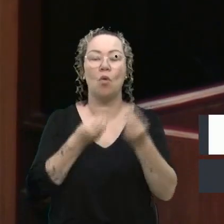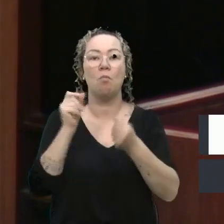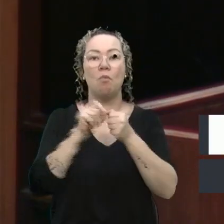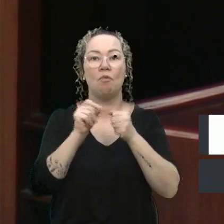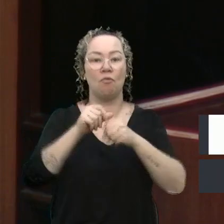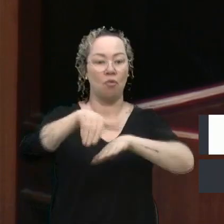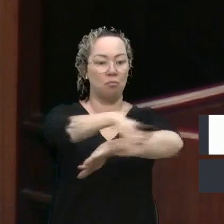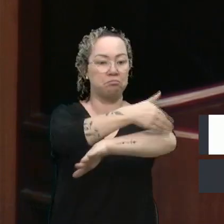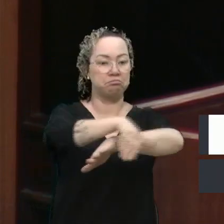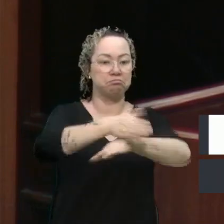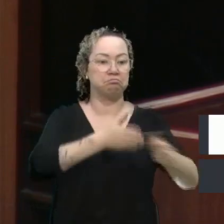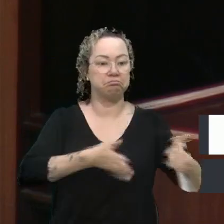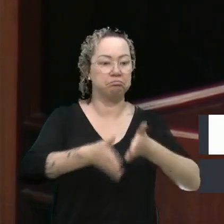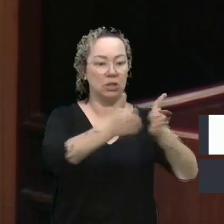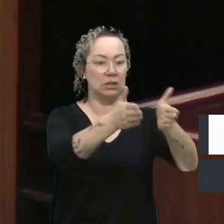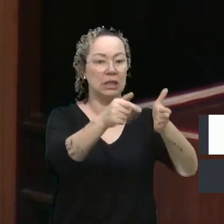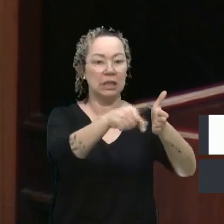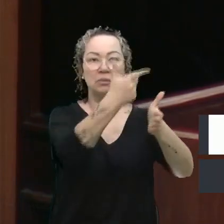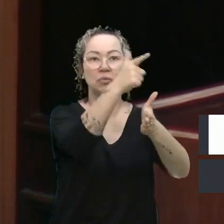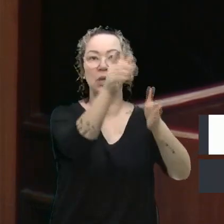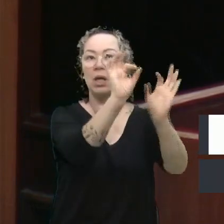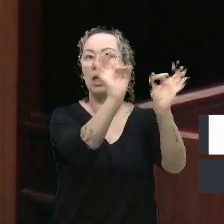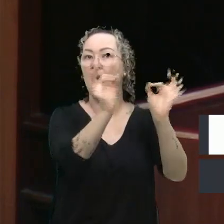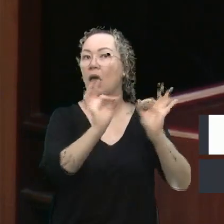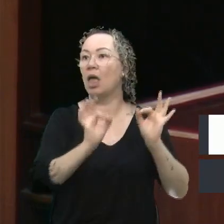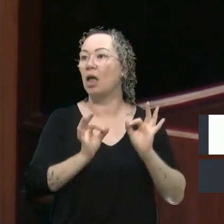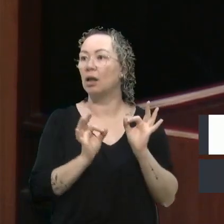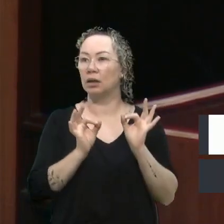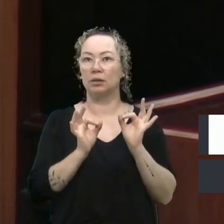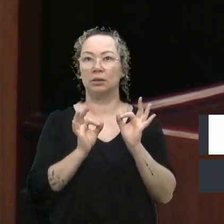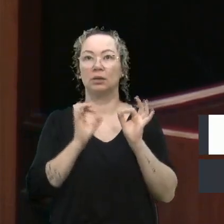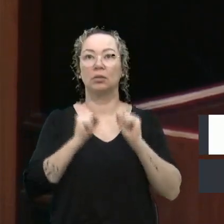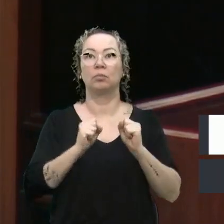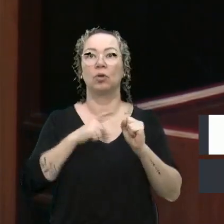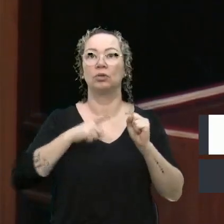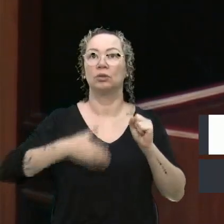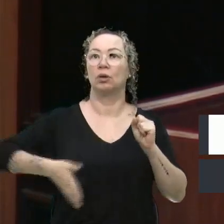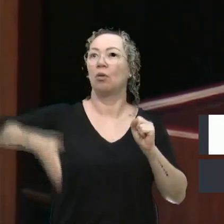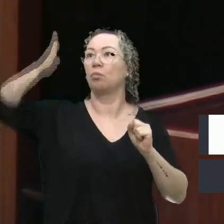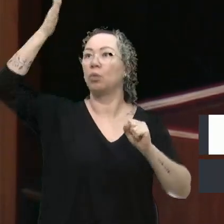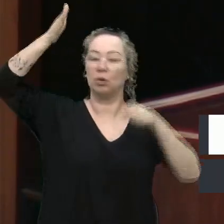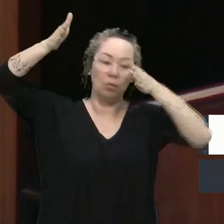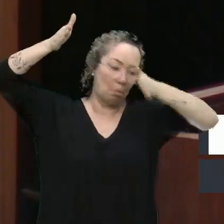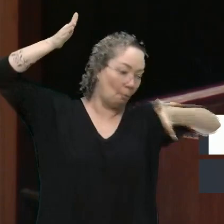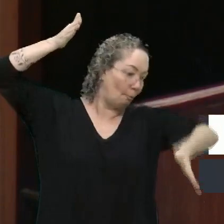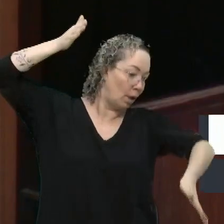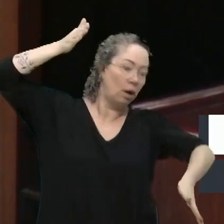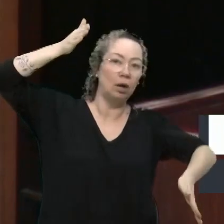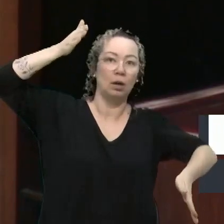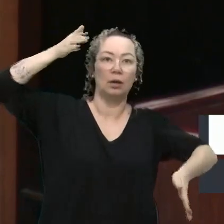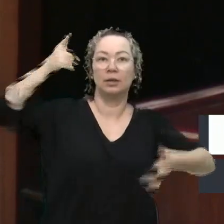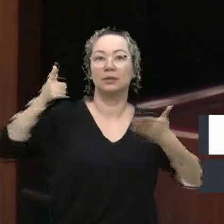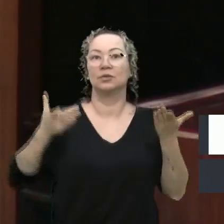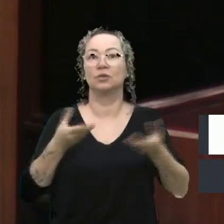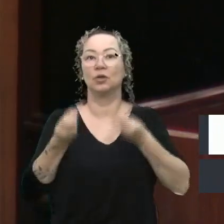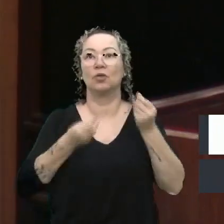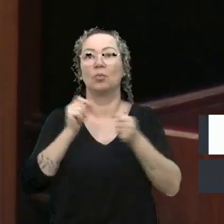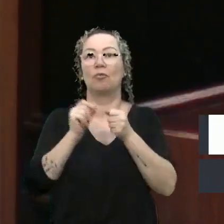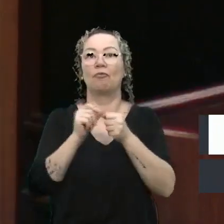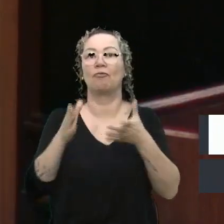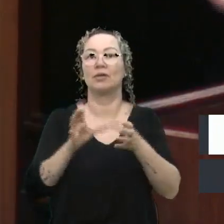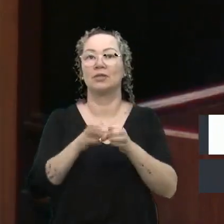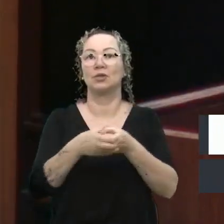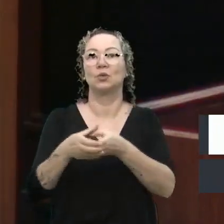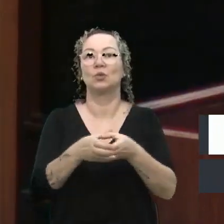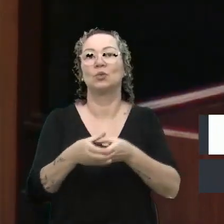se aonde vai passar que não vai ter ninguém? De repente tem um paredão de um lado e um peral do outro. Não vai ter o que fazer com o turismo. Agora,